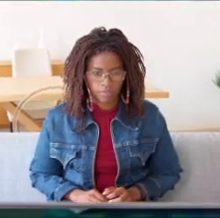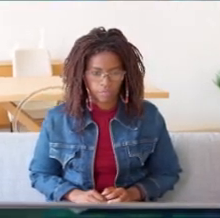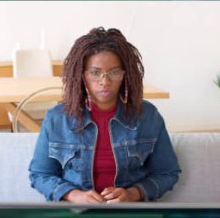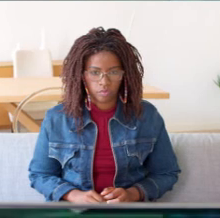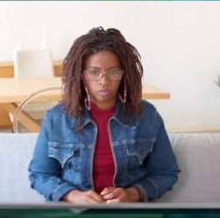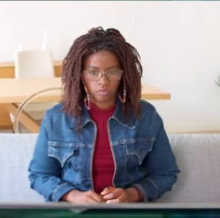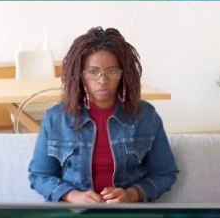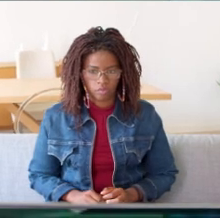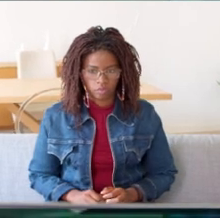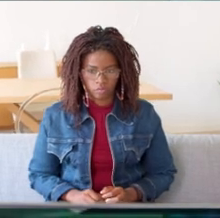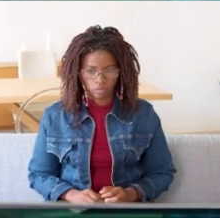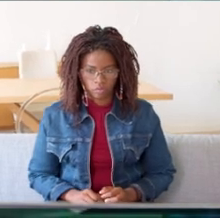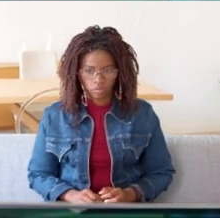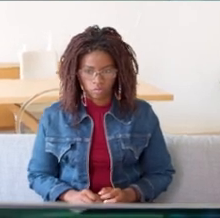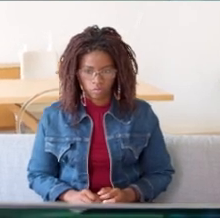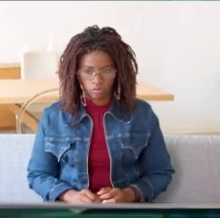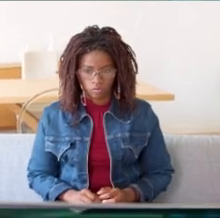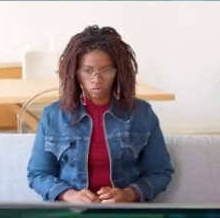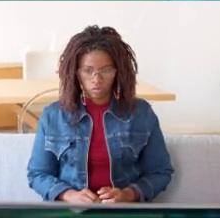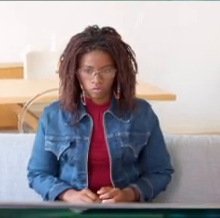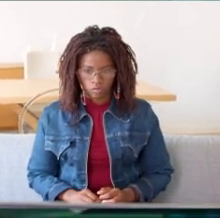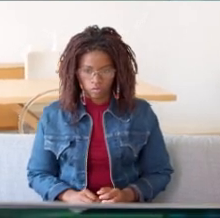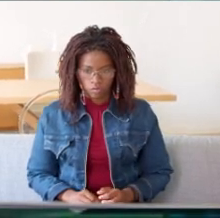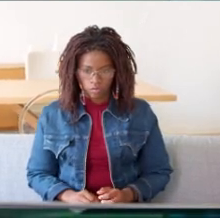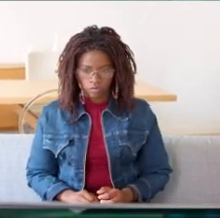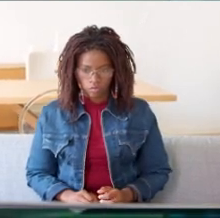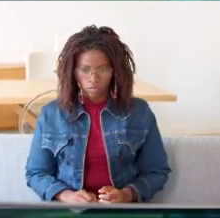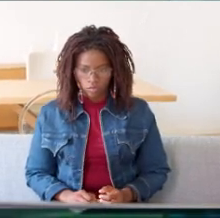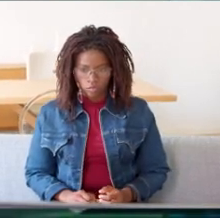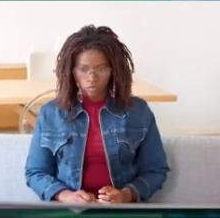ganhou a sua mas tem que jogar mais bola também jogar só se defendendo tanto Felipe Melo foi para fazenda